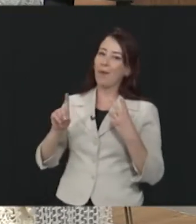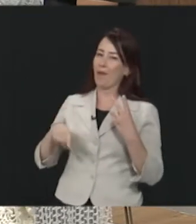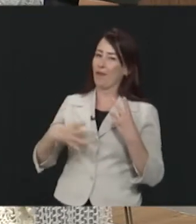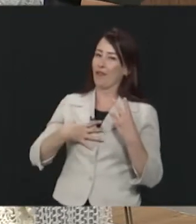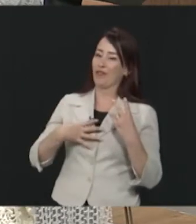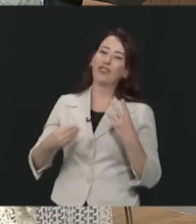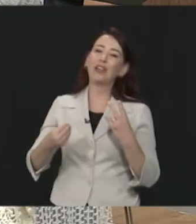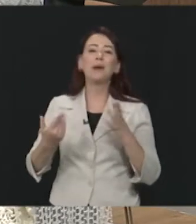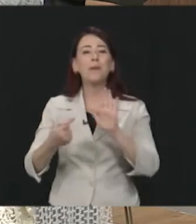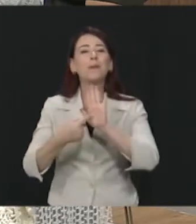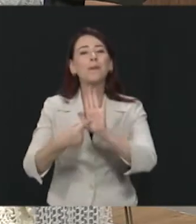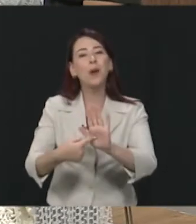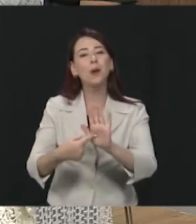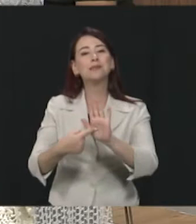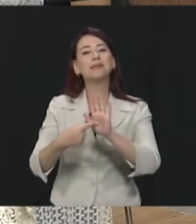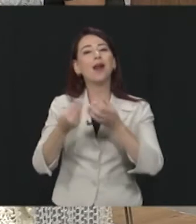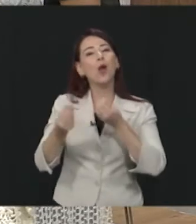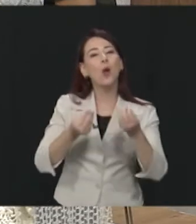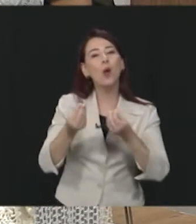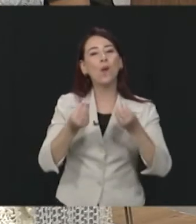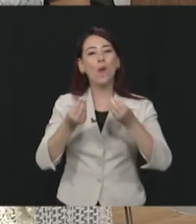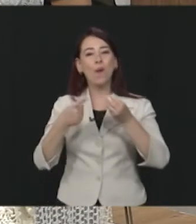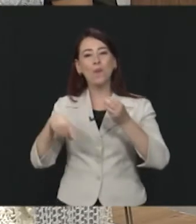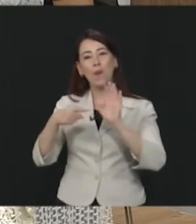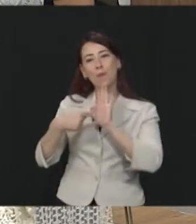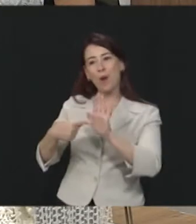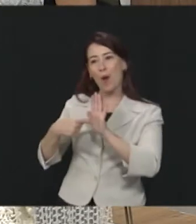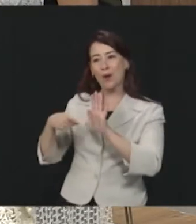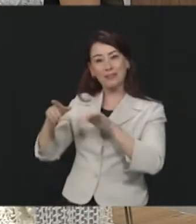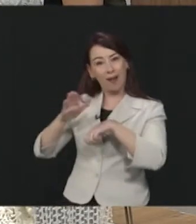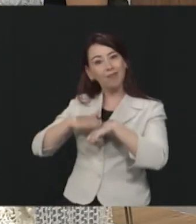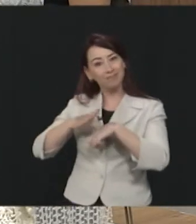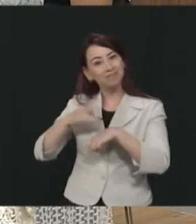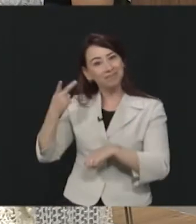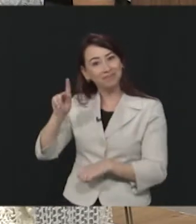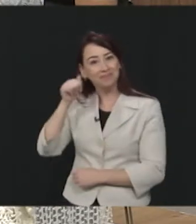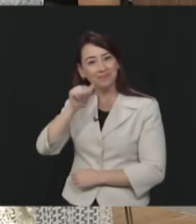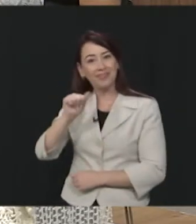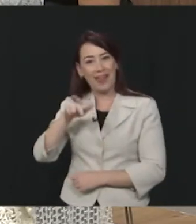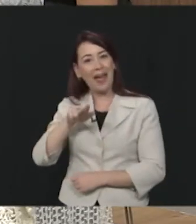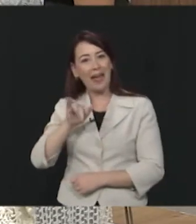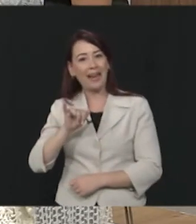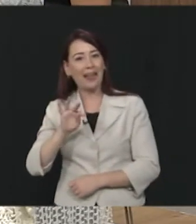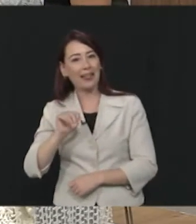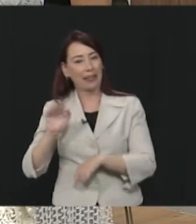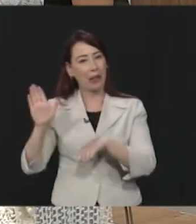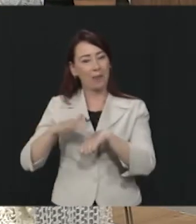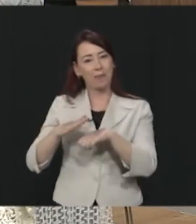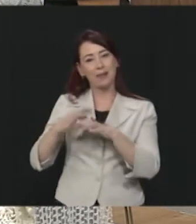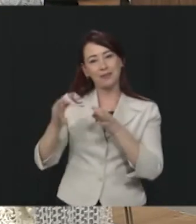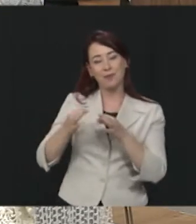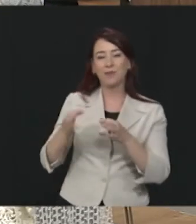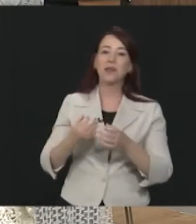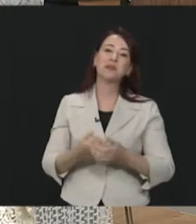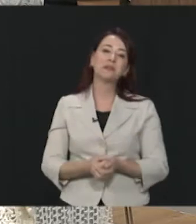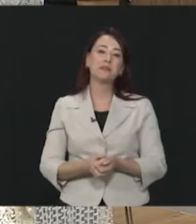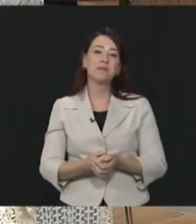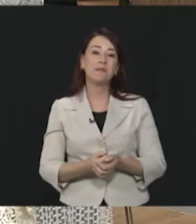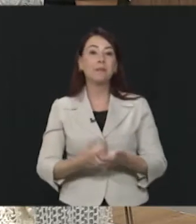do que vocês trouxeram aqui pra gente, todos os trabalhos feitos pela dona Anitta, né, João? Sim. Então, o livro, ele